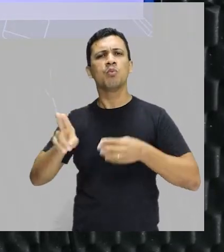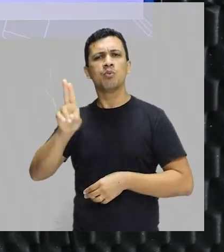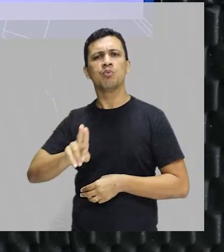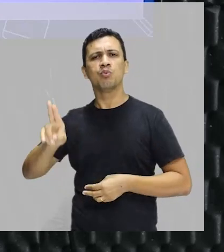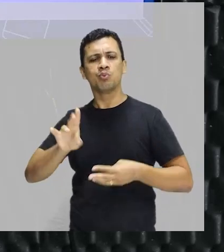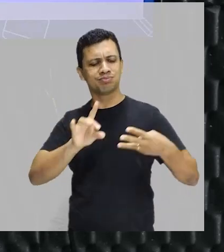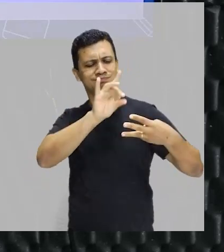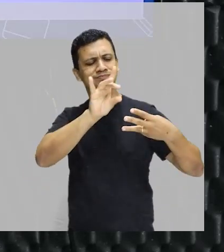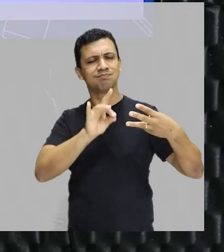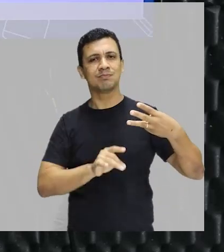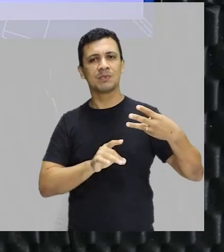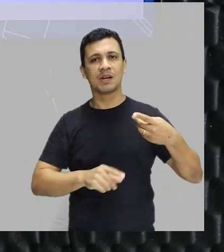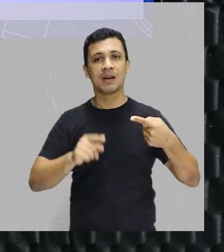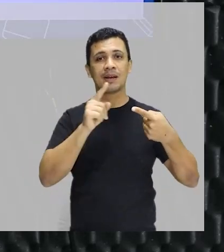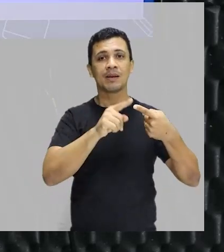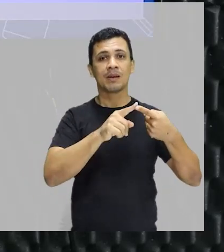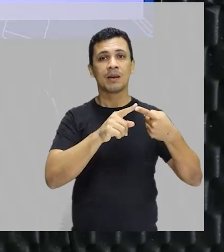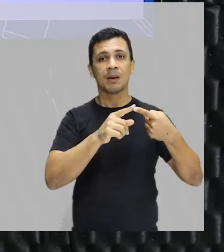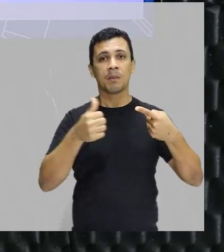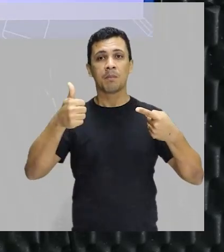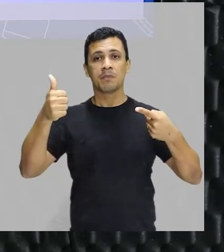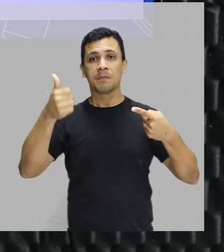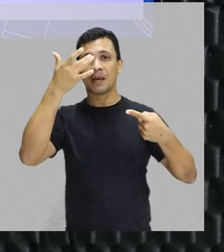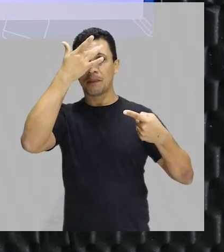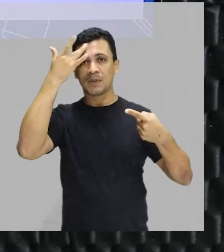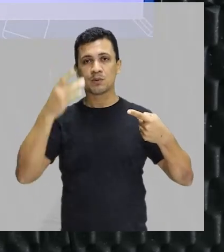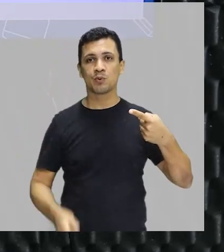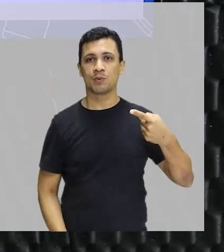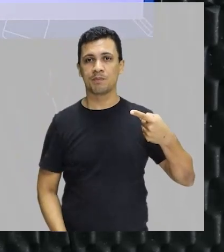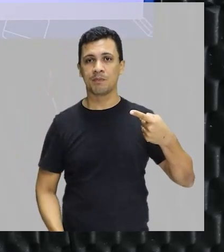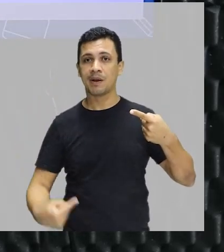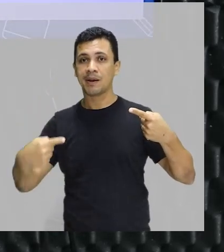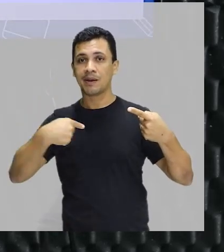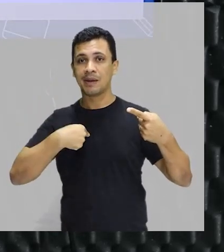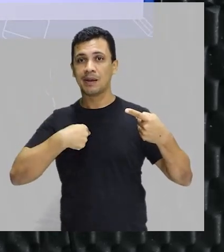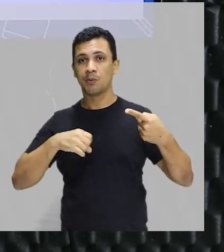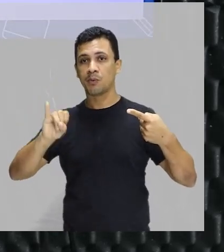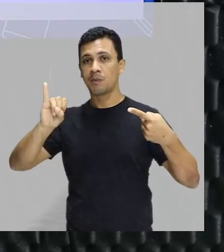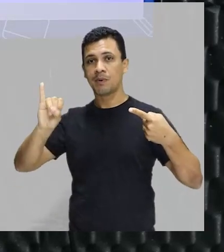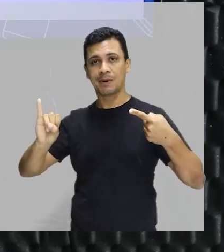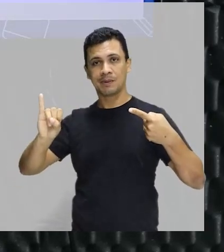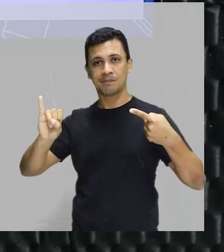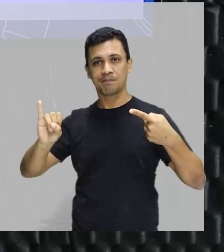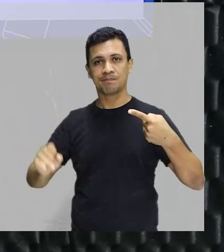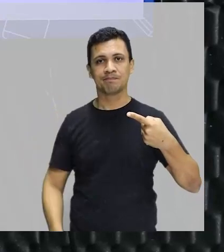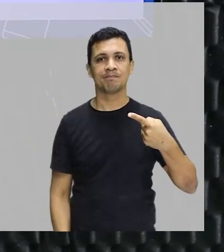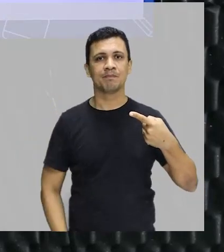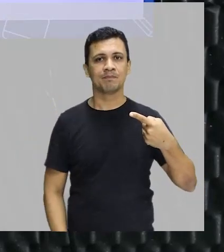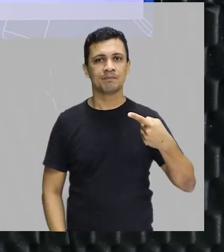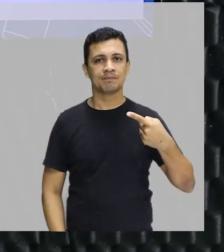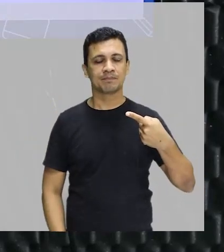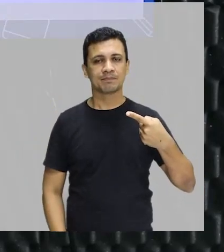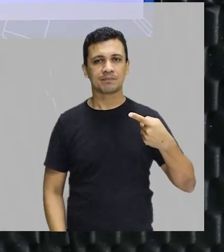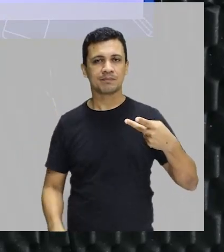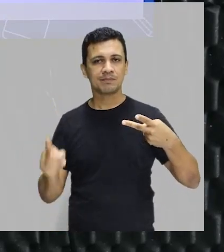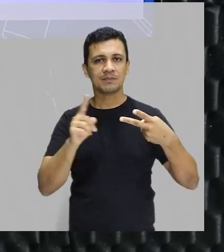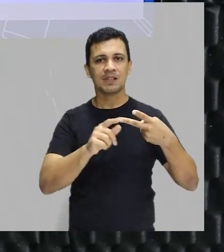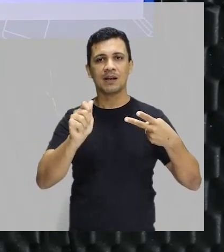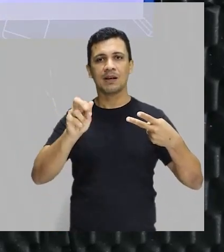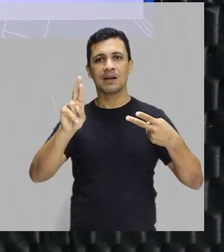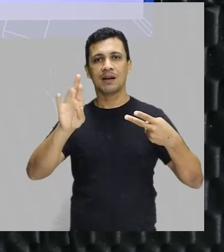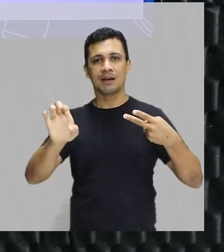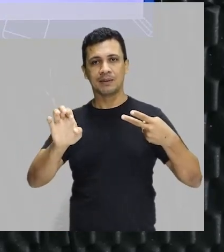Am, para a primeira pessoa. I am, eu sou ou eu estou. Are, você usa para a